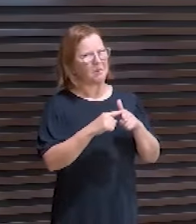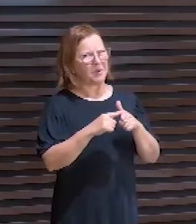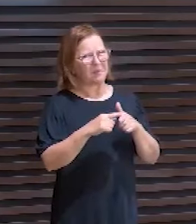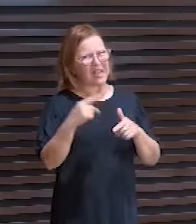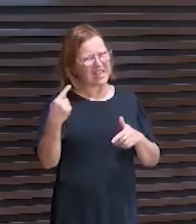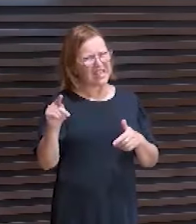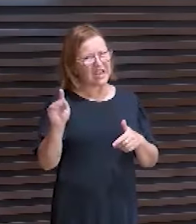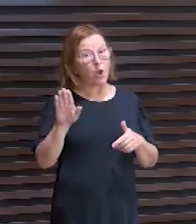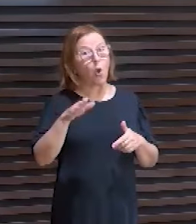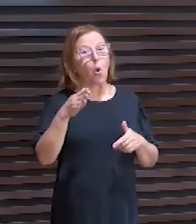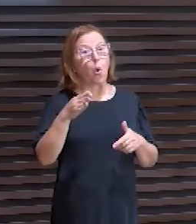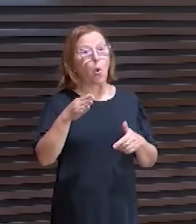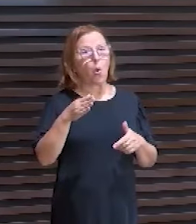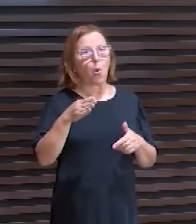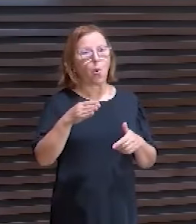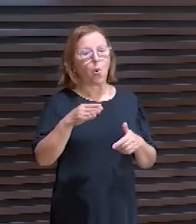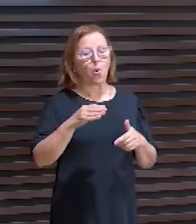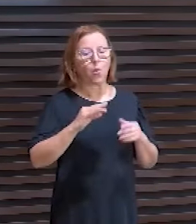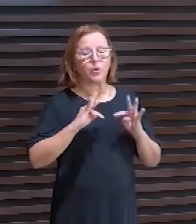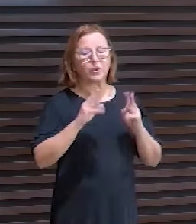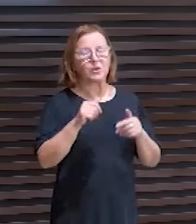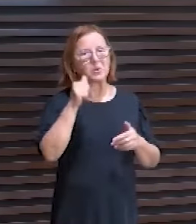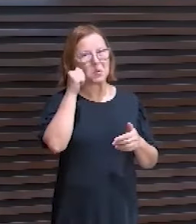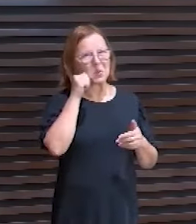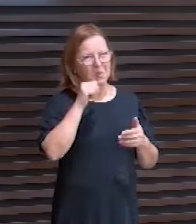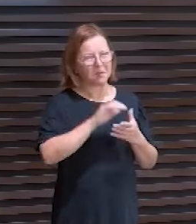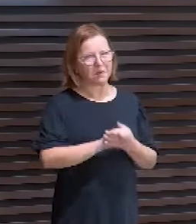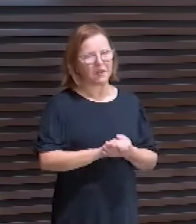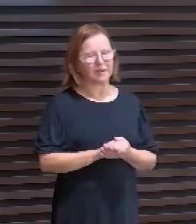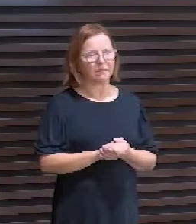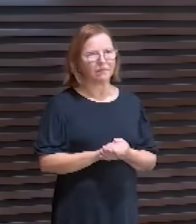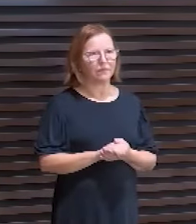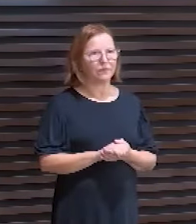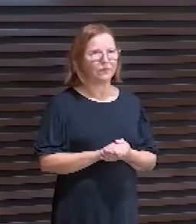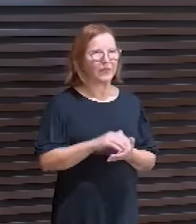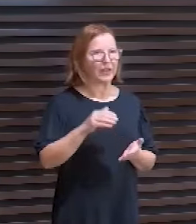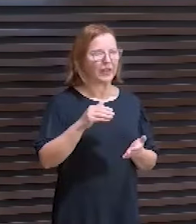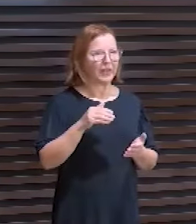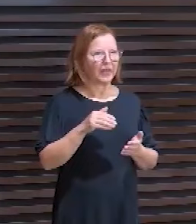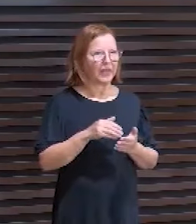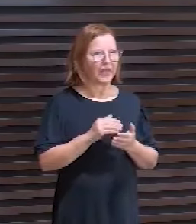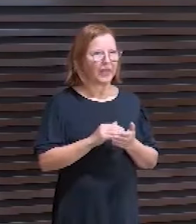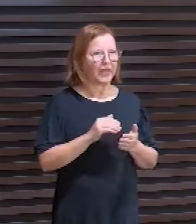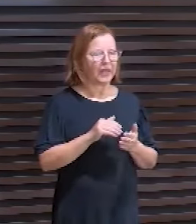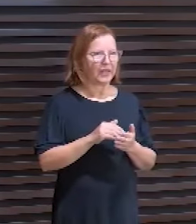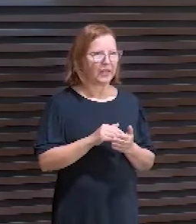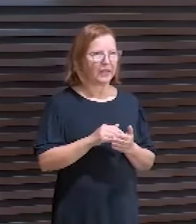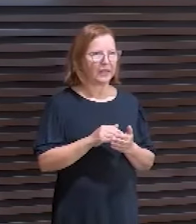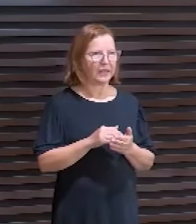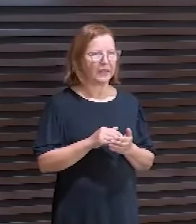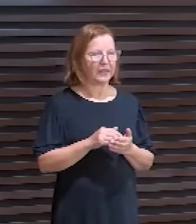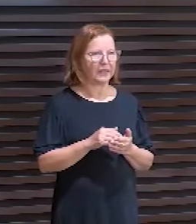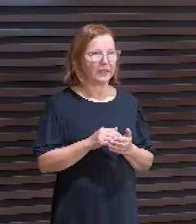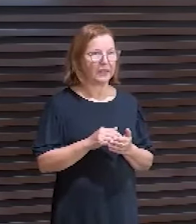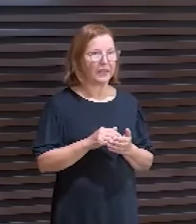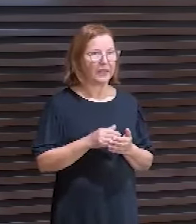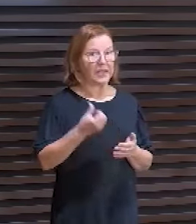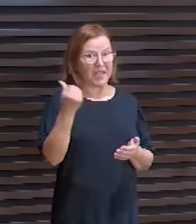das Esposas até na sexta ele falava que era das Esposas na sétima